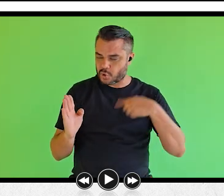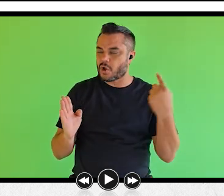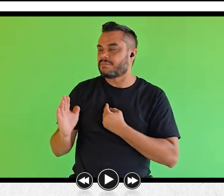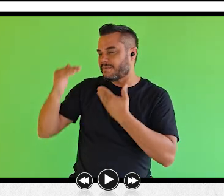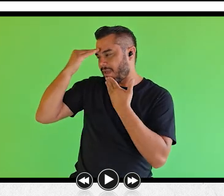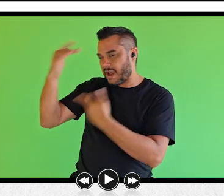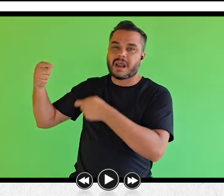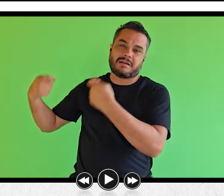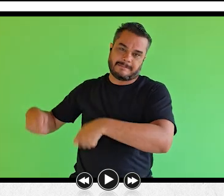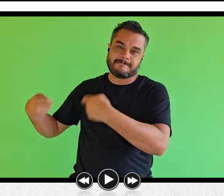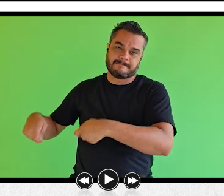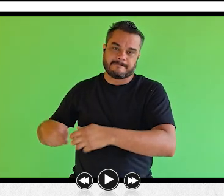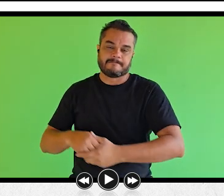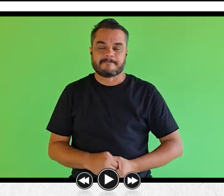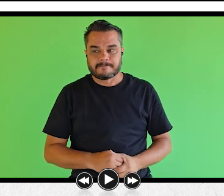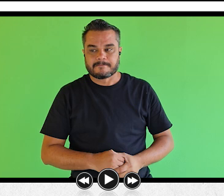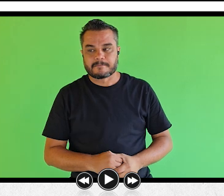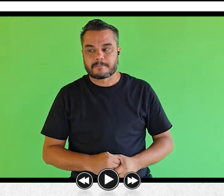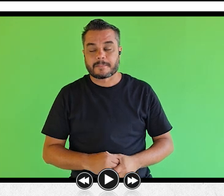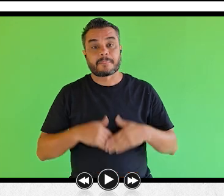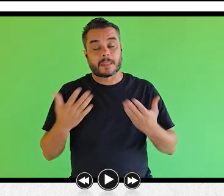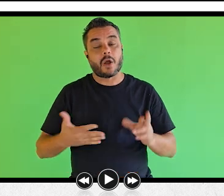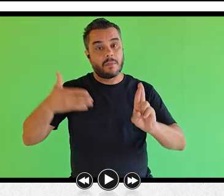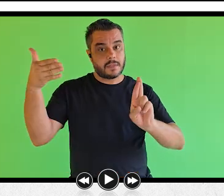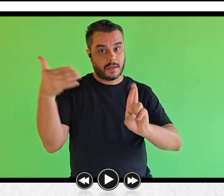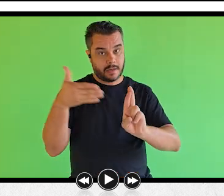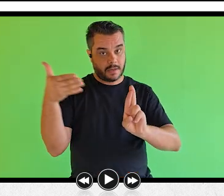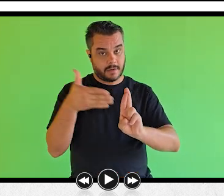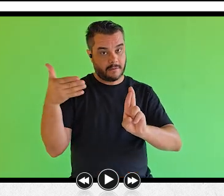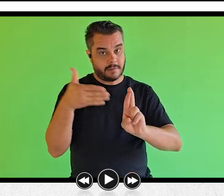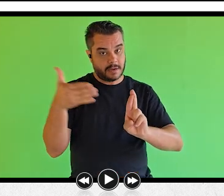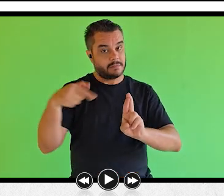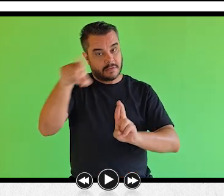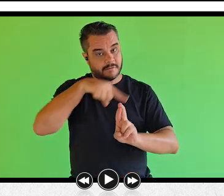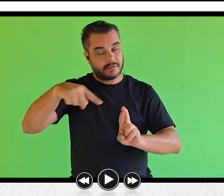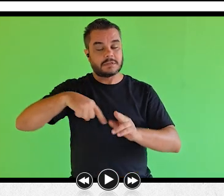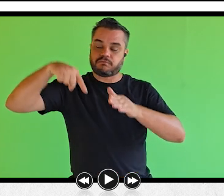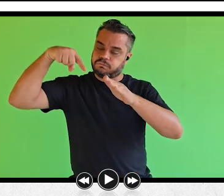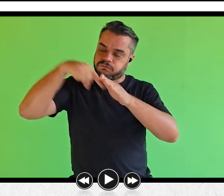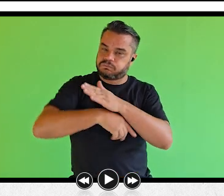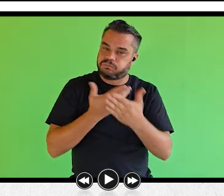né, onde poderão aprofundar o conhecimento sobre esse assunto e agradeço mais uma vez a atenção de todos.